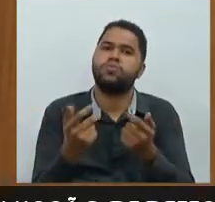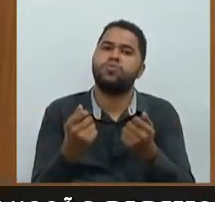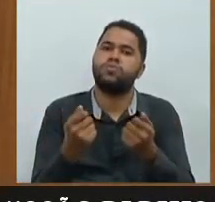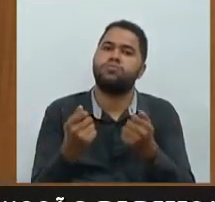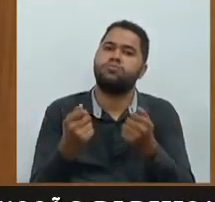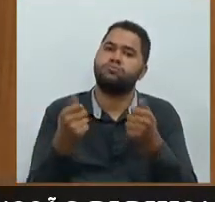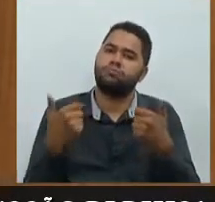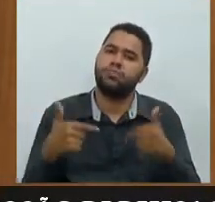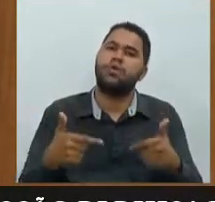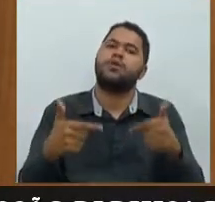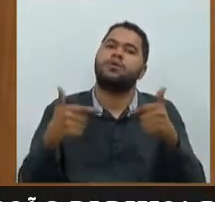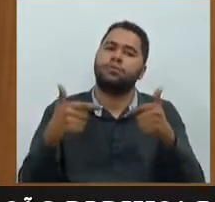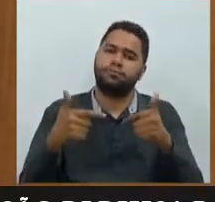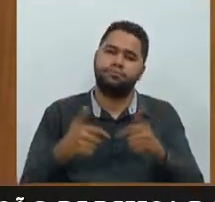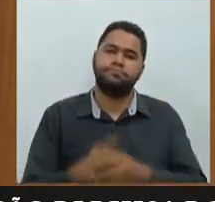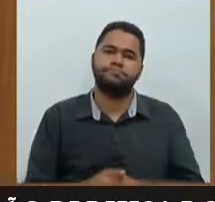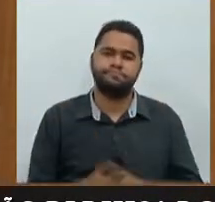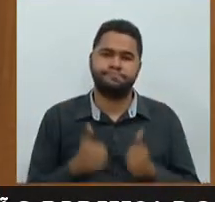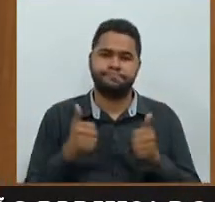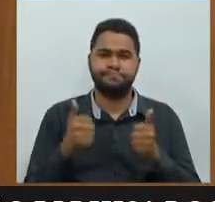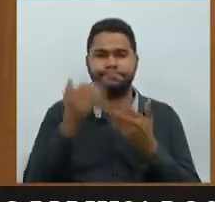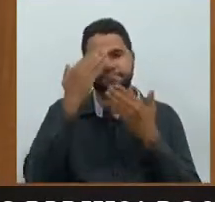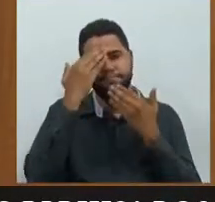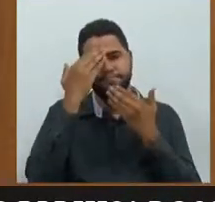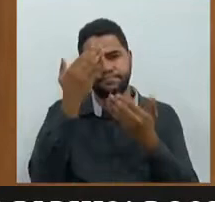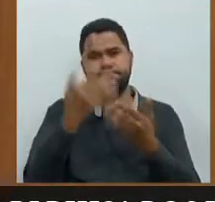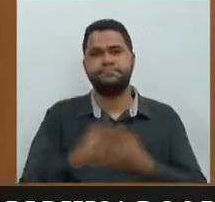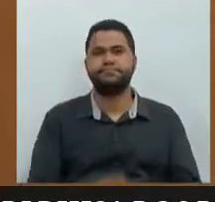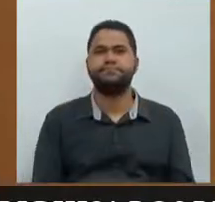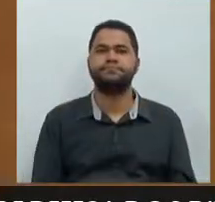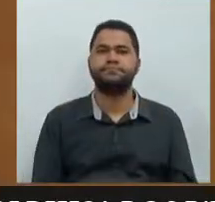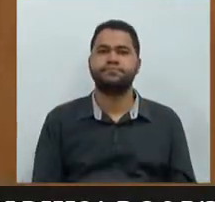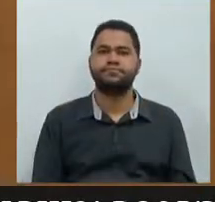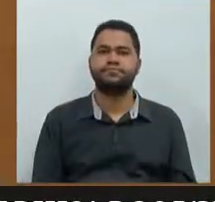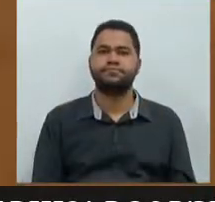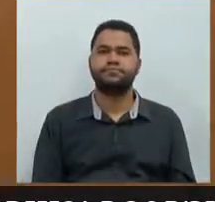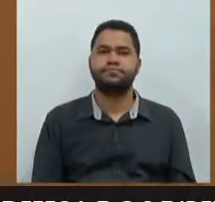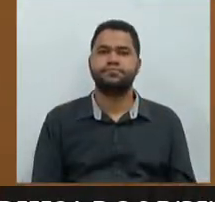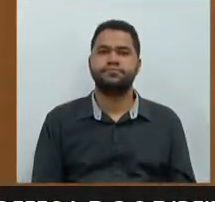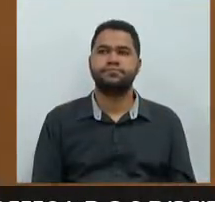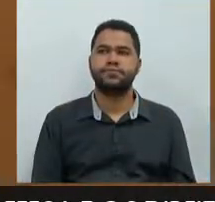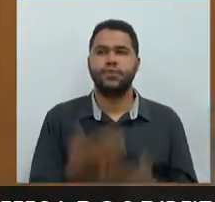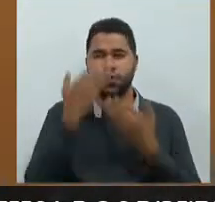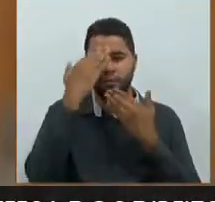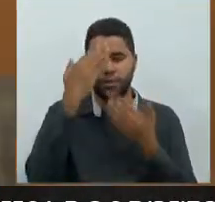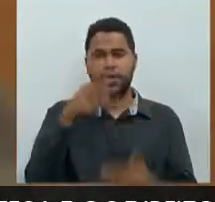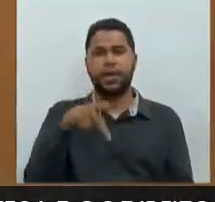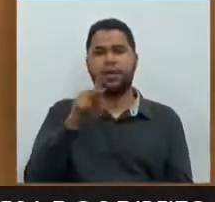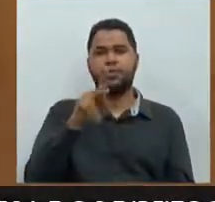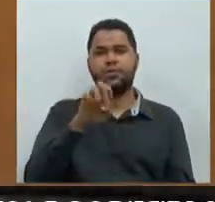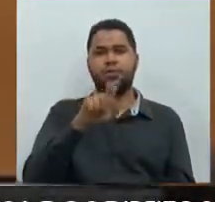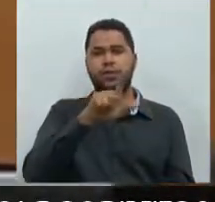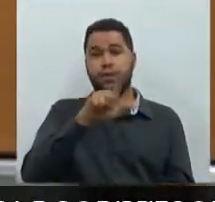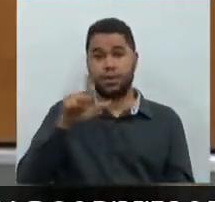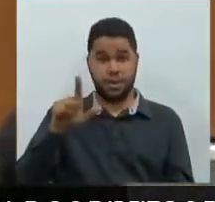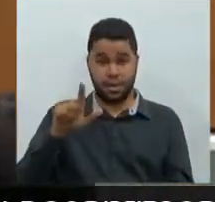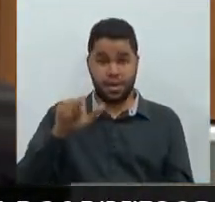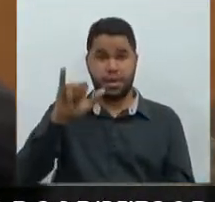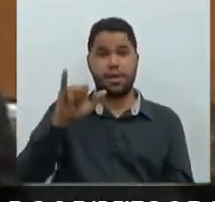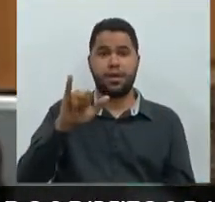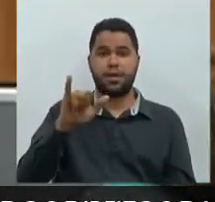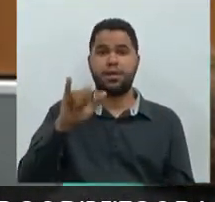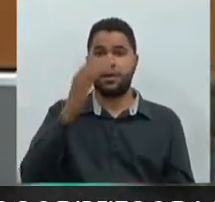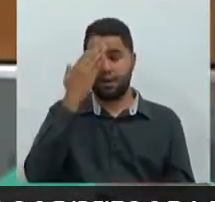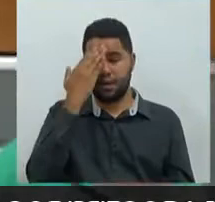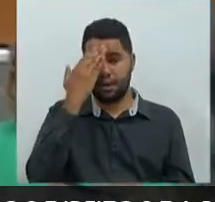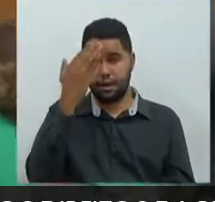aí no mercado de trabalho, tá bom? Obrigada, valeu, muito, gente. Muito obrigado, Kelly Cristina, e